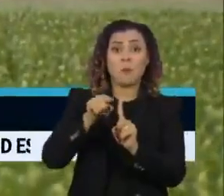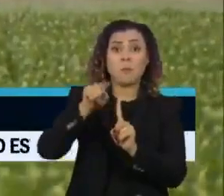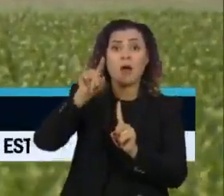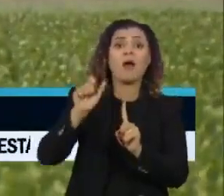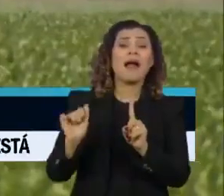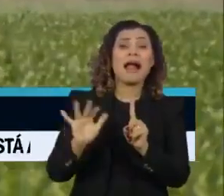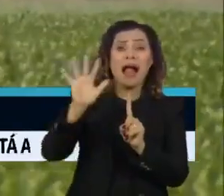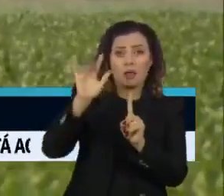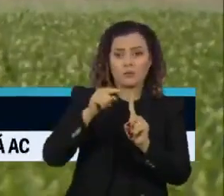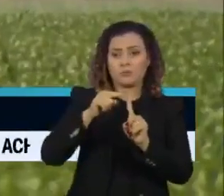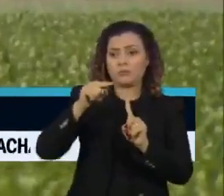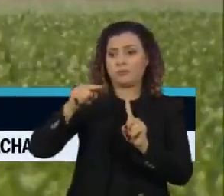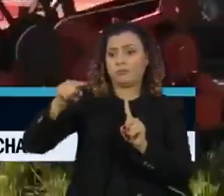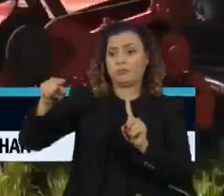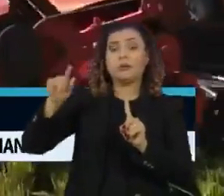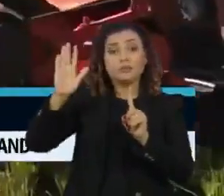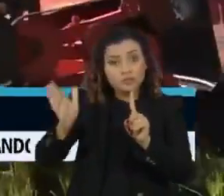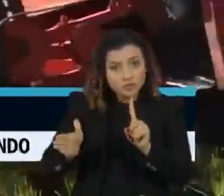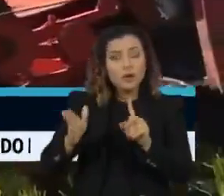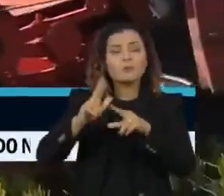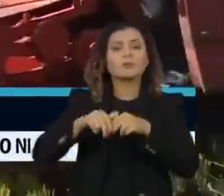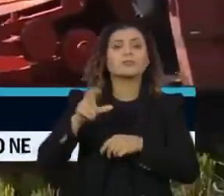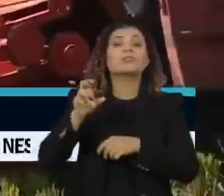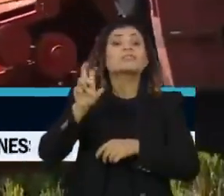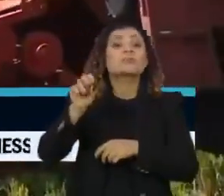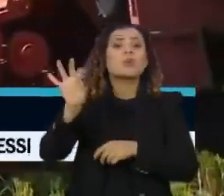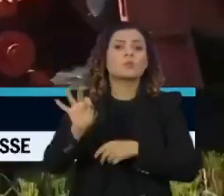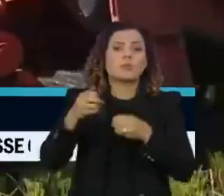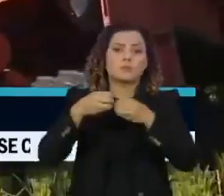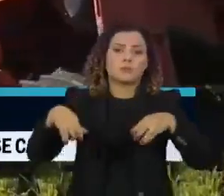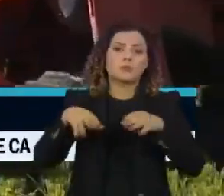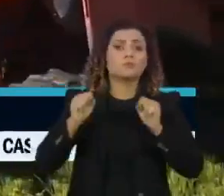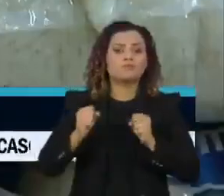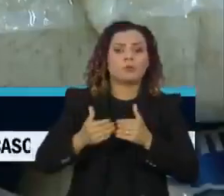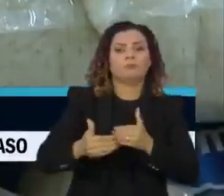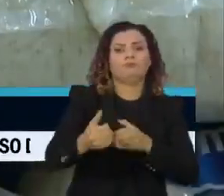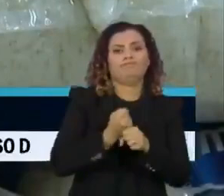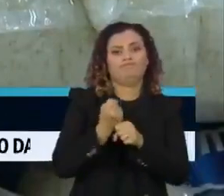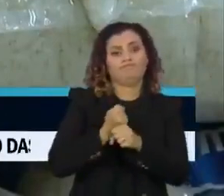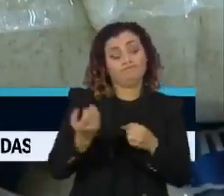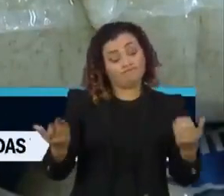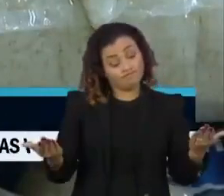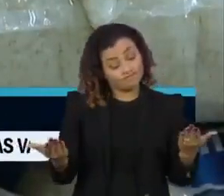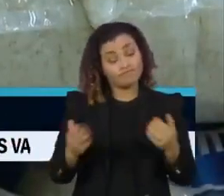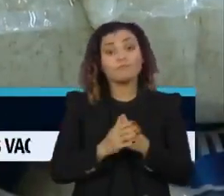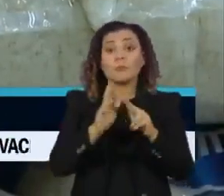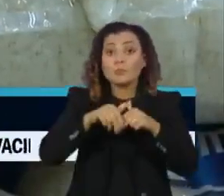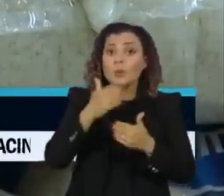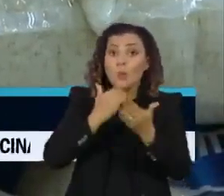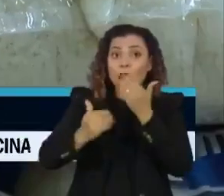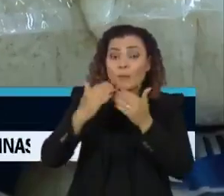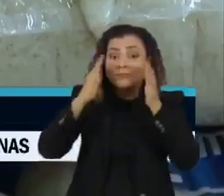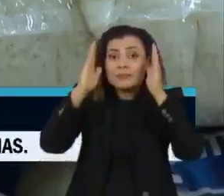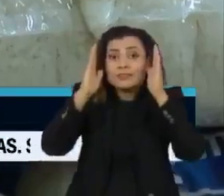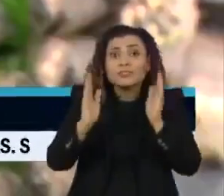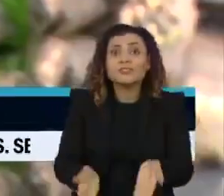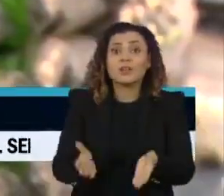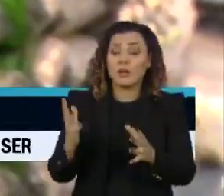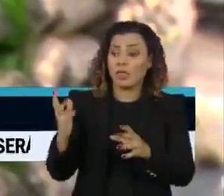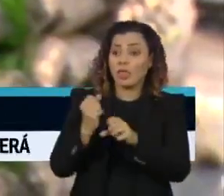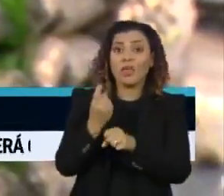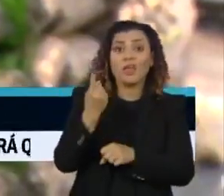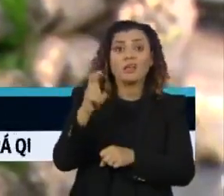estados, o que pode prejudicar a metade de toda a safra prevista para este ano. Com isso, esses alimentos, que já acumulam mais